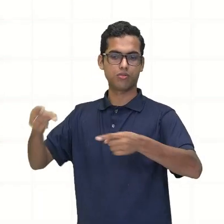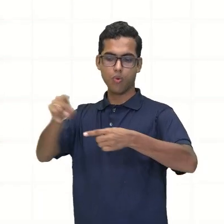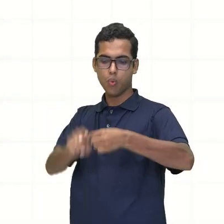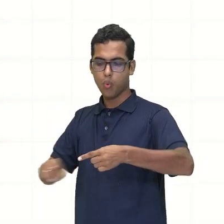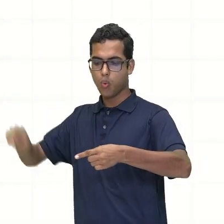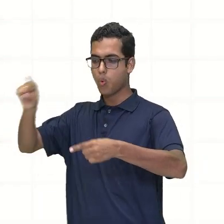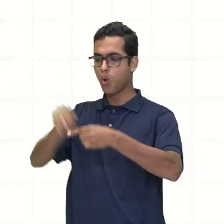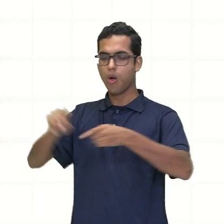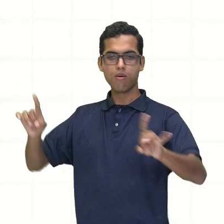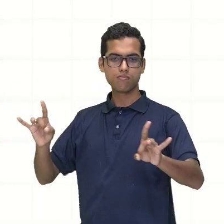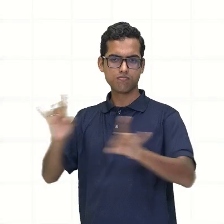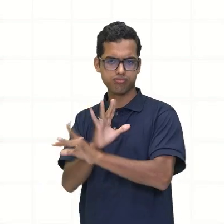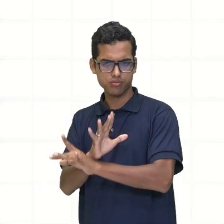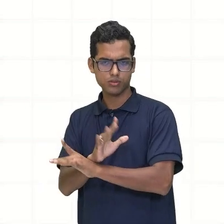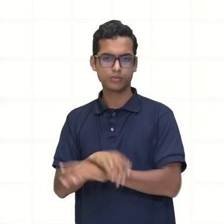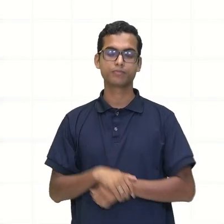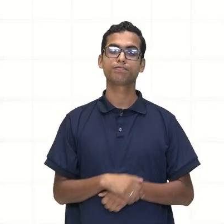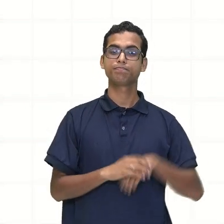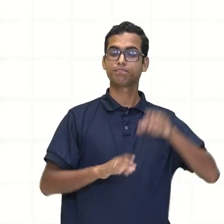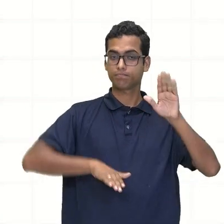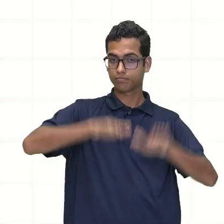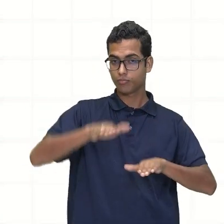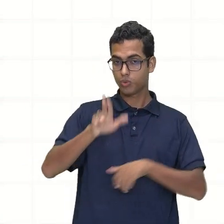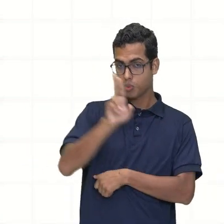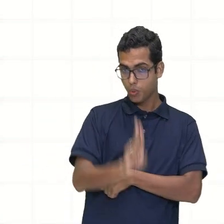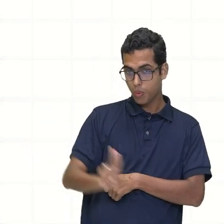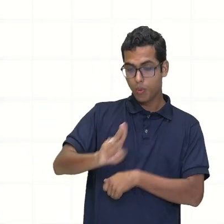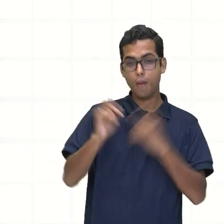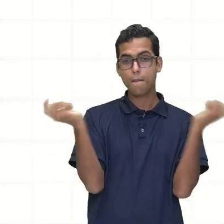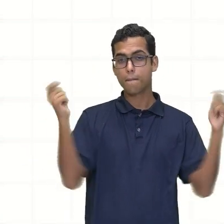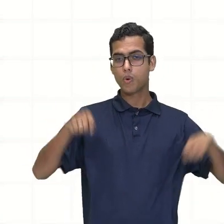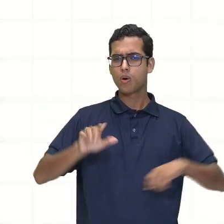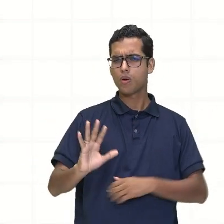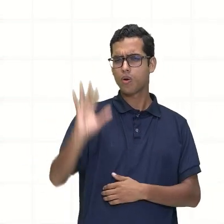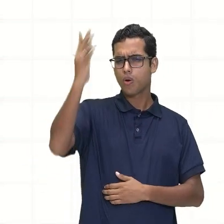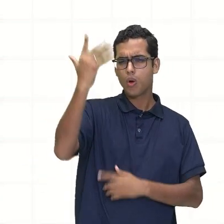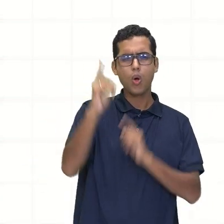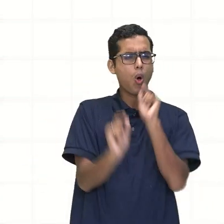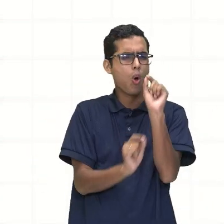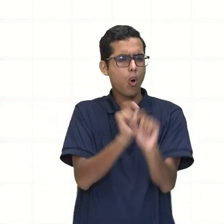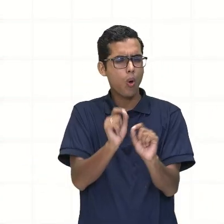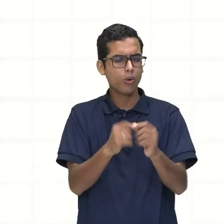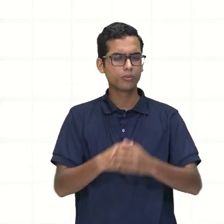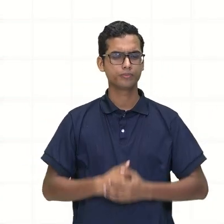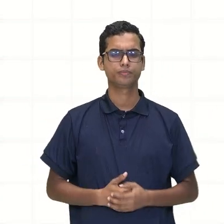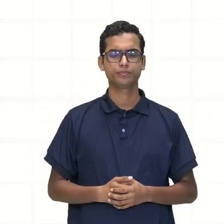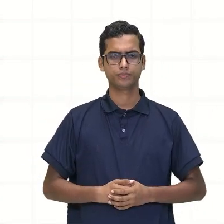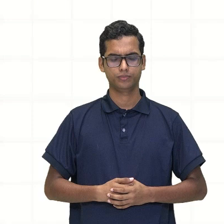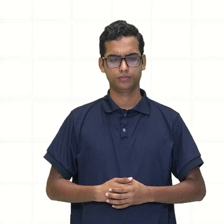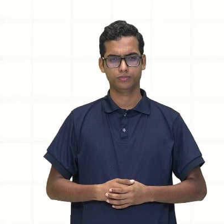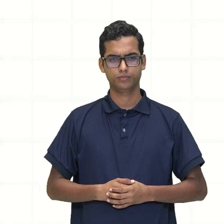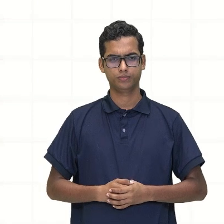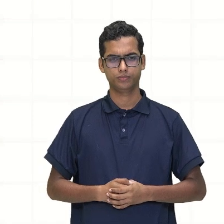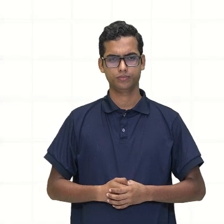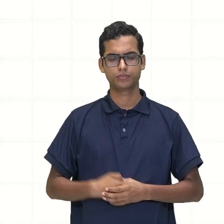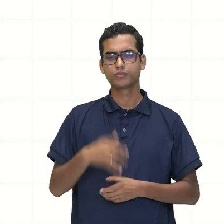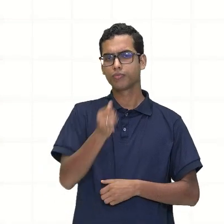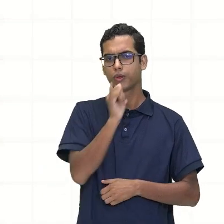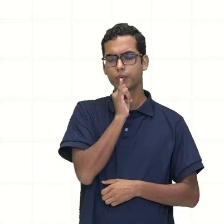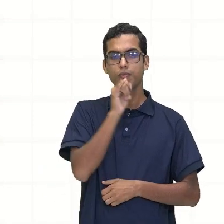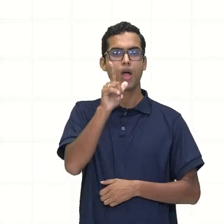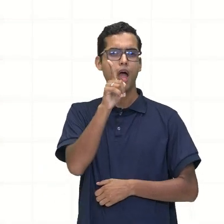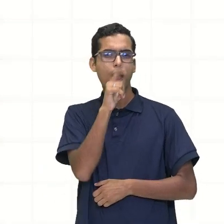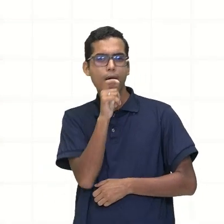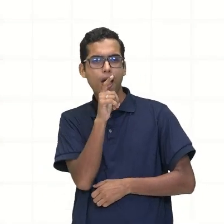também, a gente pode perceber que pode ocorrer também com que aquela fonte, né, como, por exemplo, a água, entre